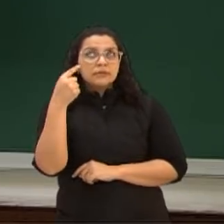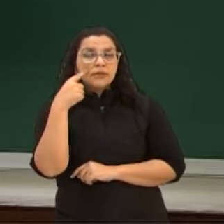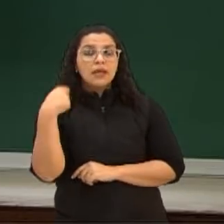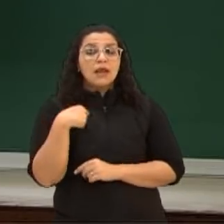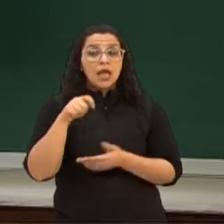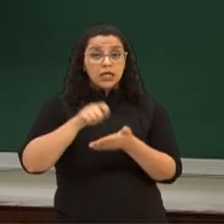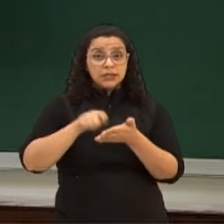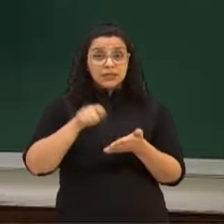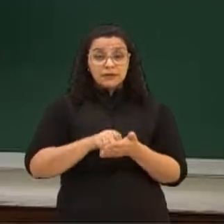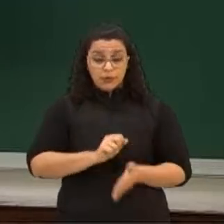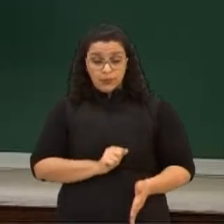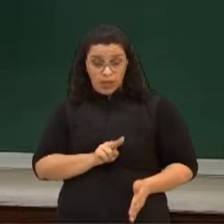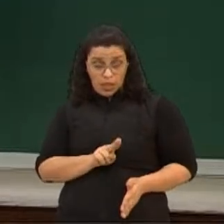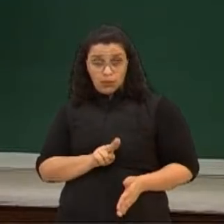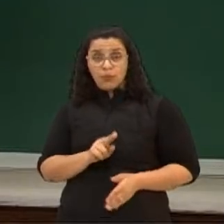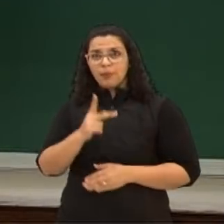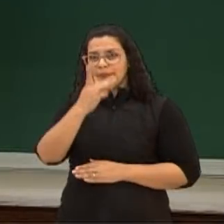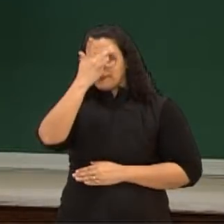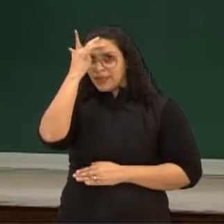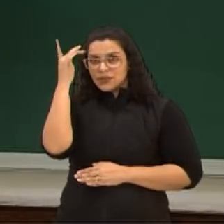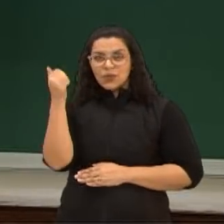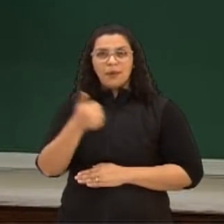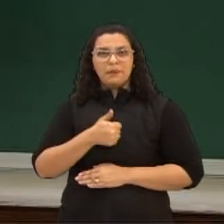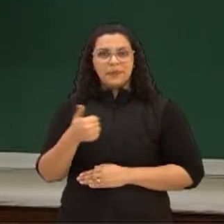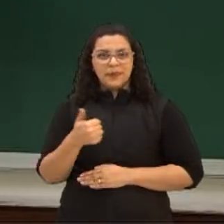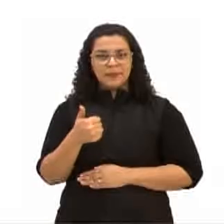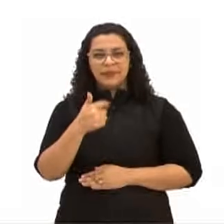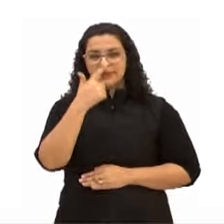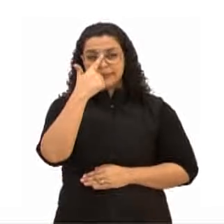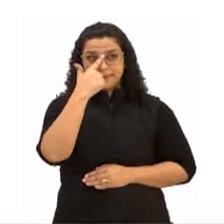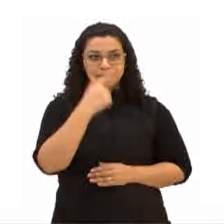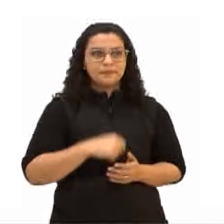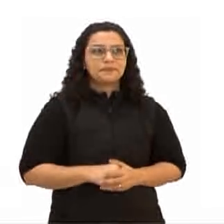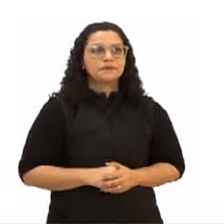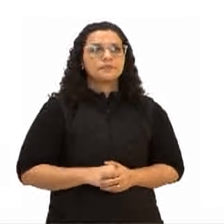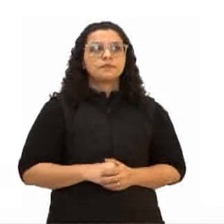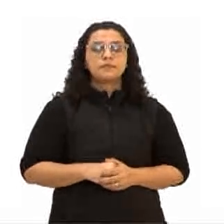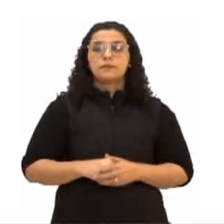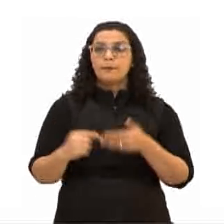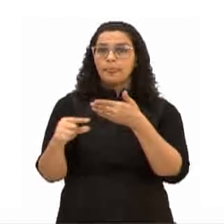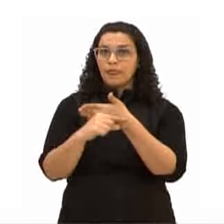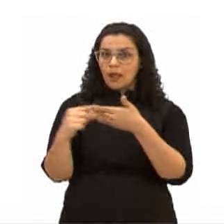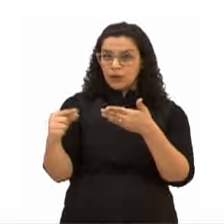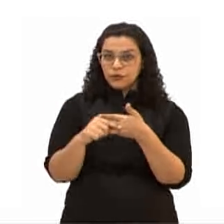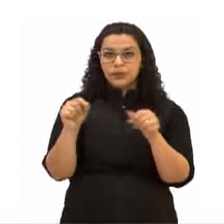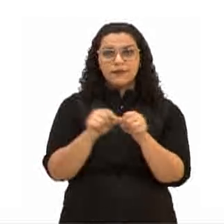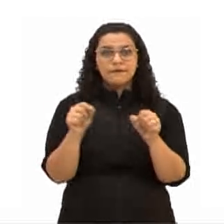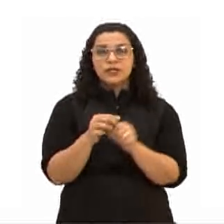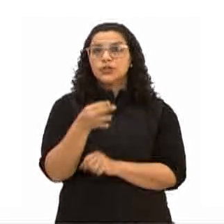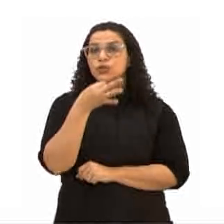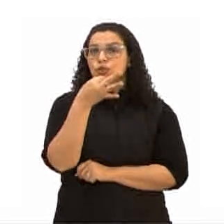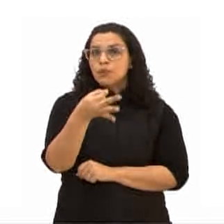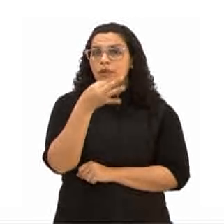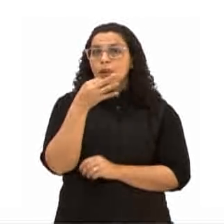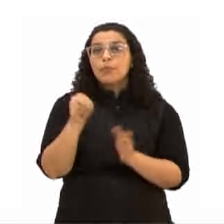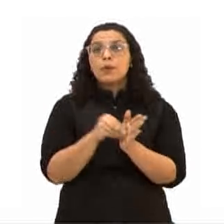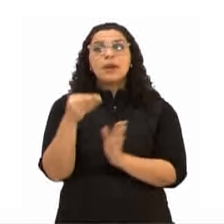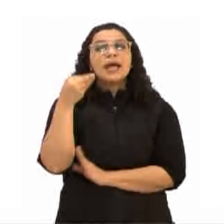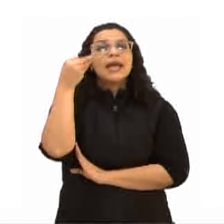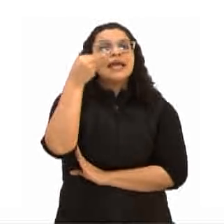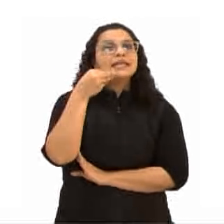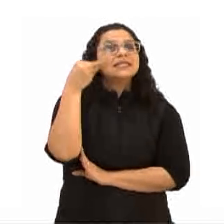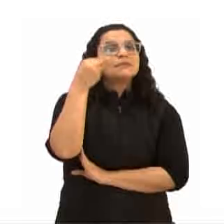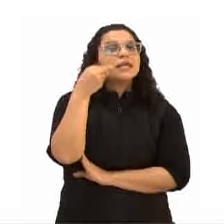que ela escreveu ali em primeira pessoa. Olha só, a autora fez uso da argumentação por